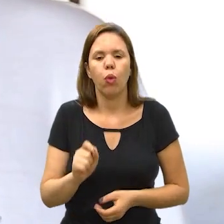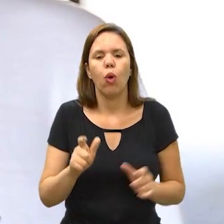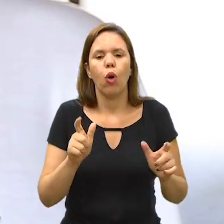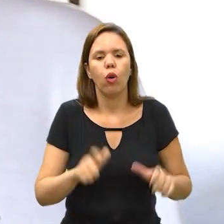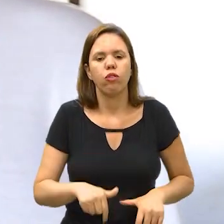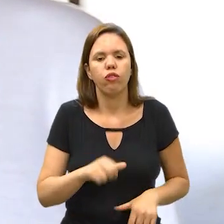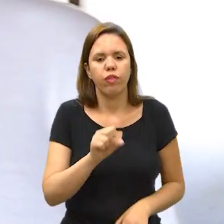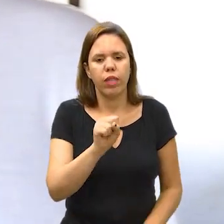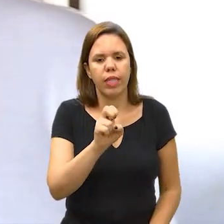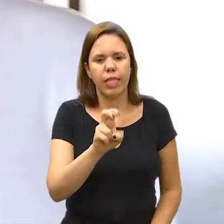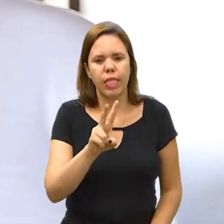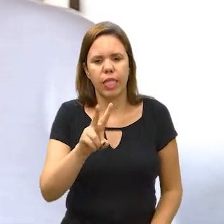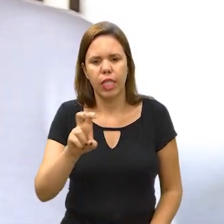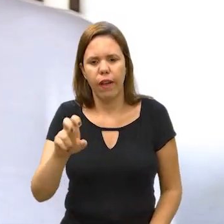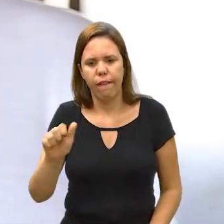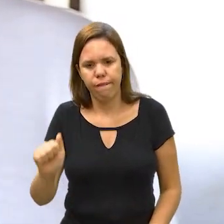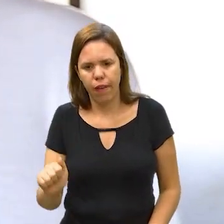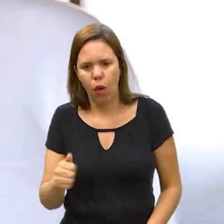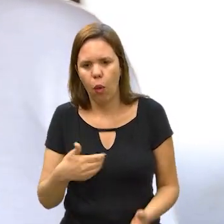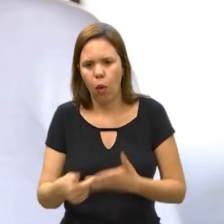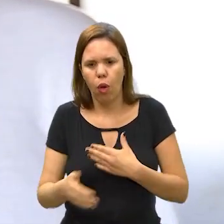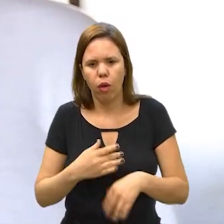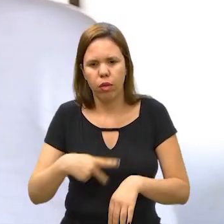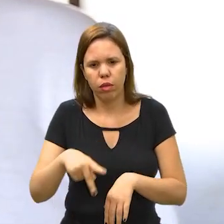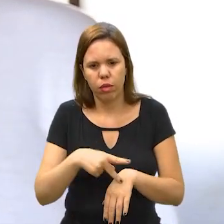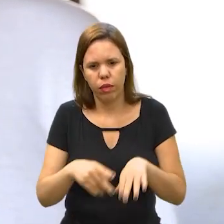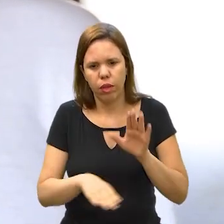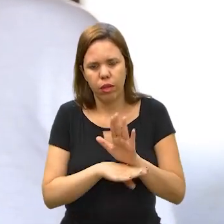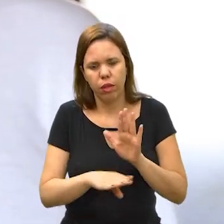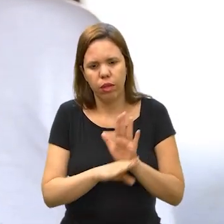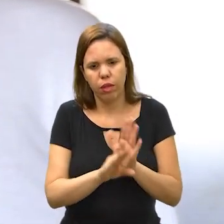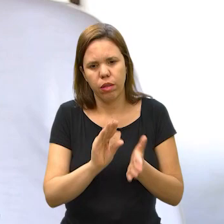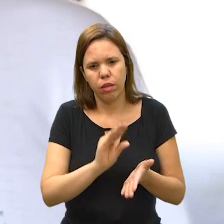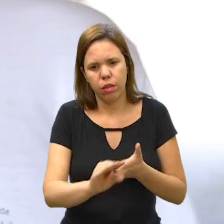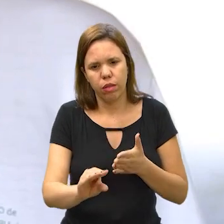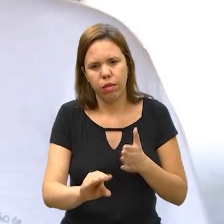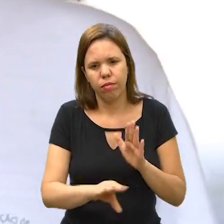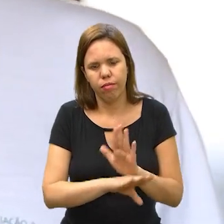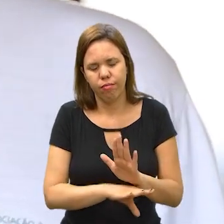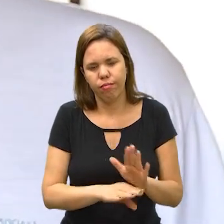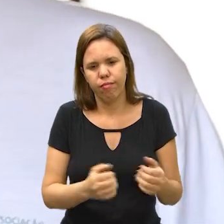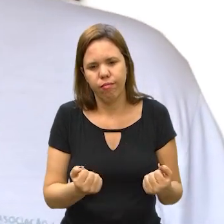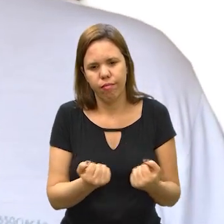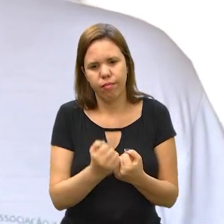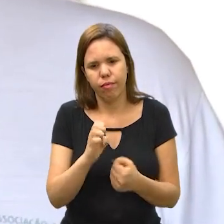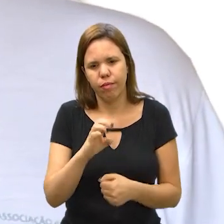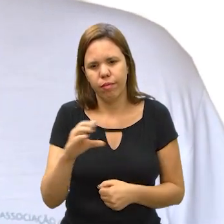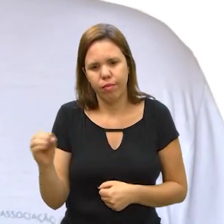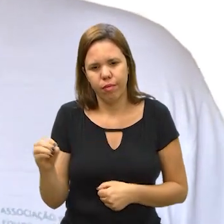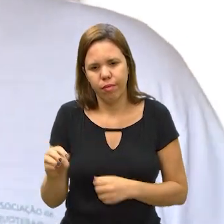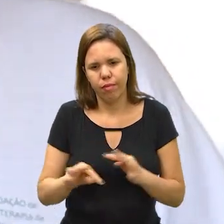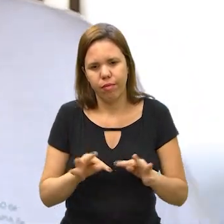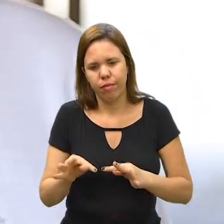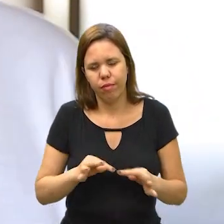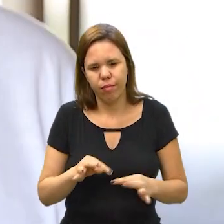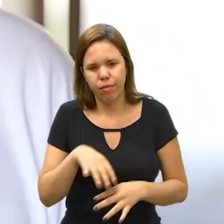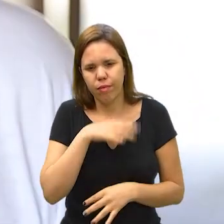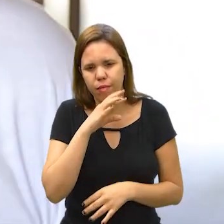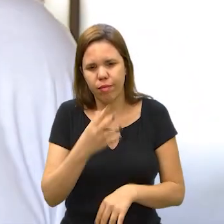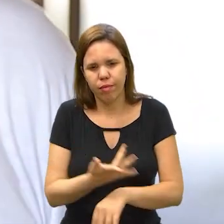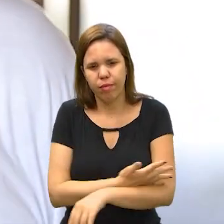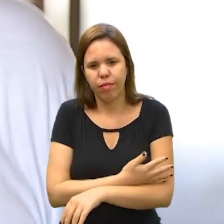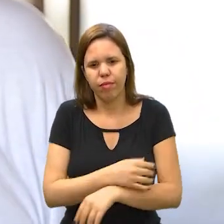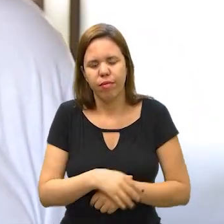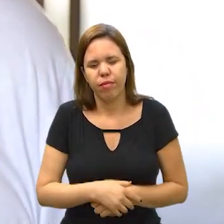a Seva estiver, em qualquer país, ela vai adotar uma ecoterapia. Então isso nos